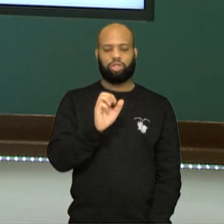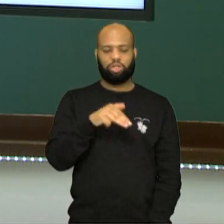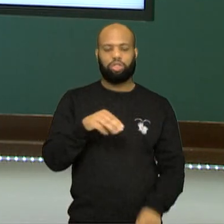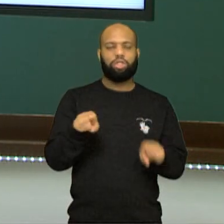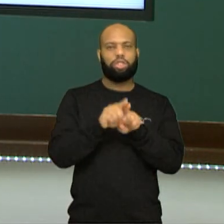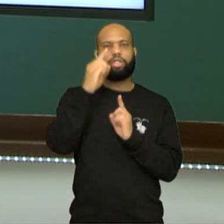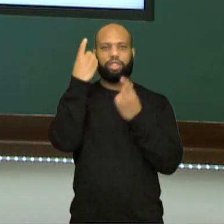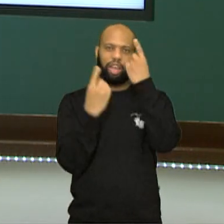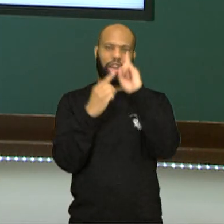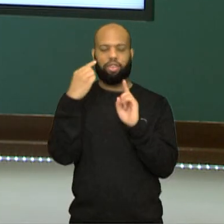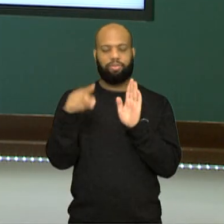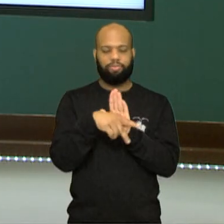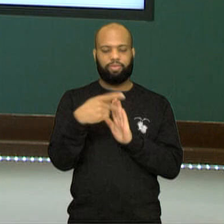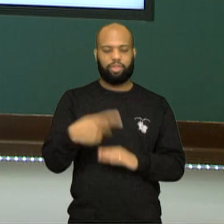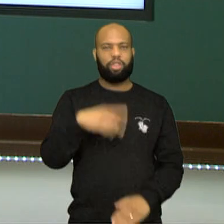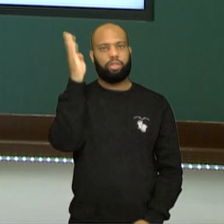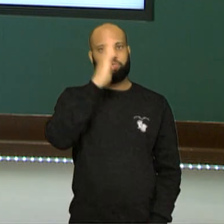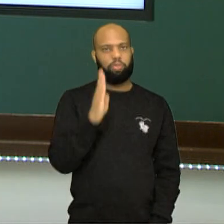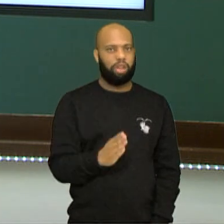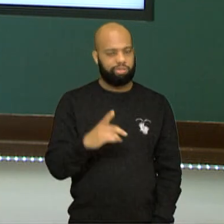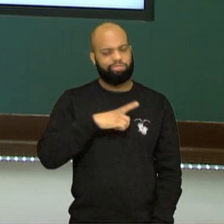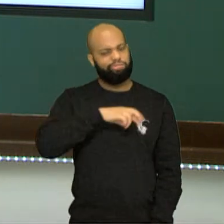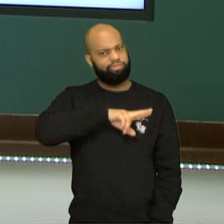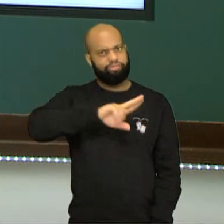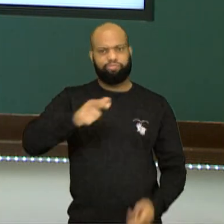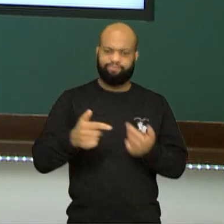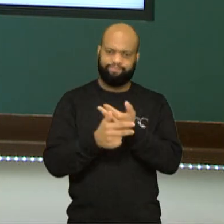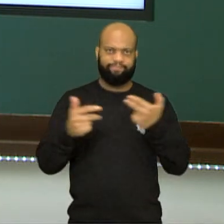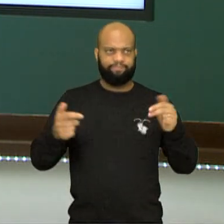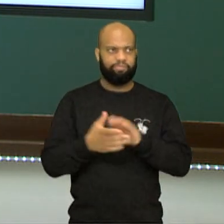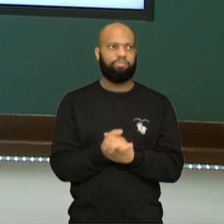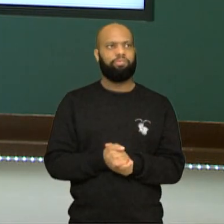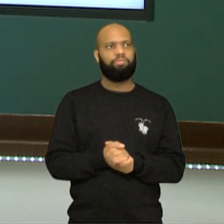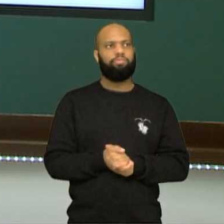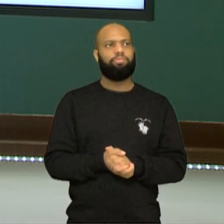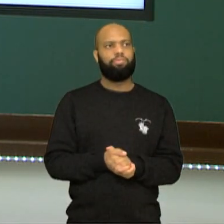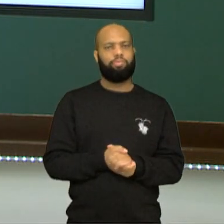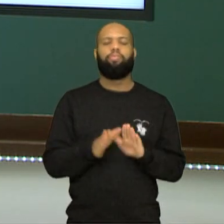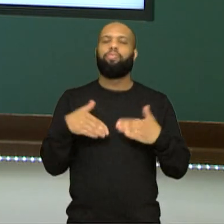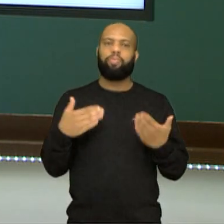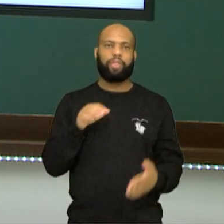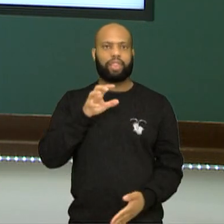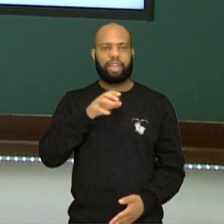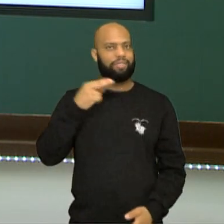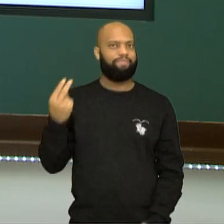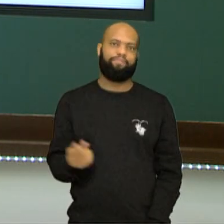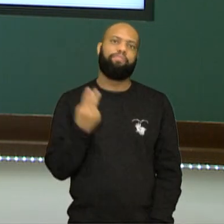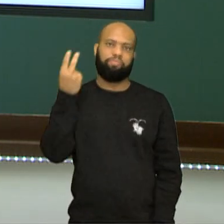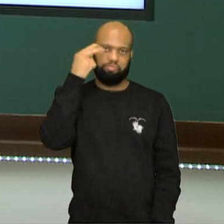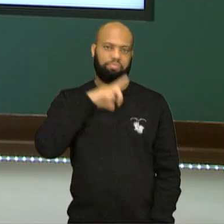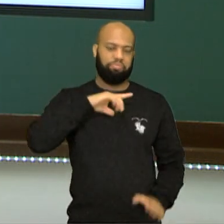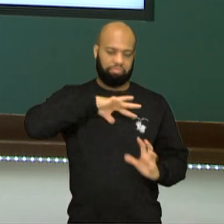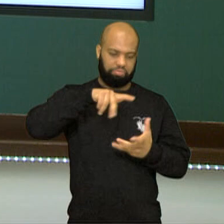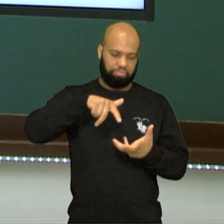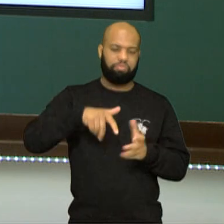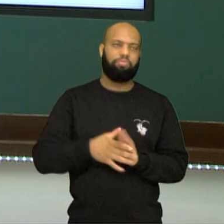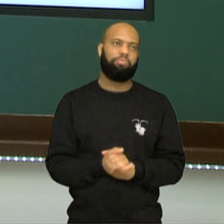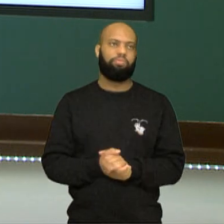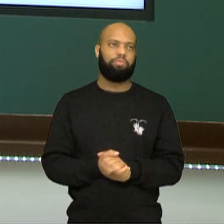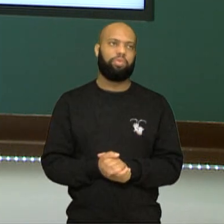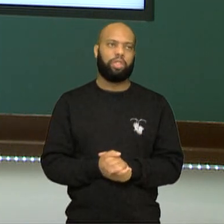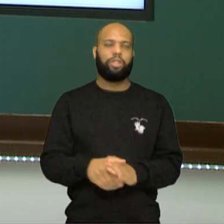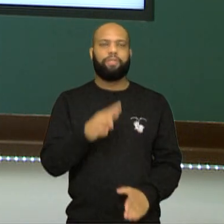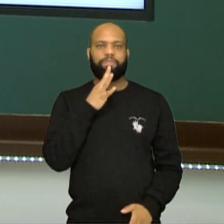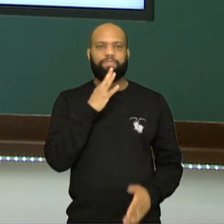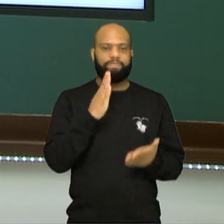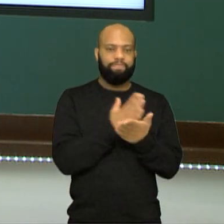do nosso país, que é riquíssimo, um dos carnavais, quiçá o carnaval mais valorizado no mundo, né? Conhecemos